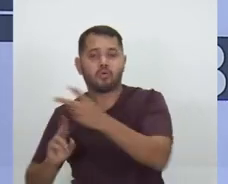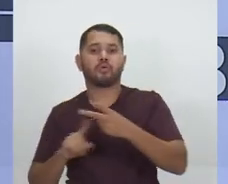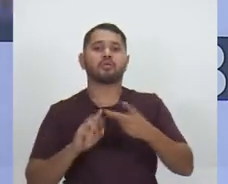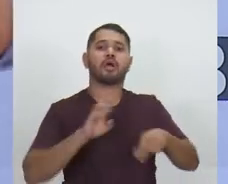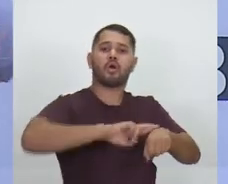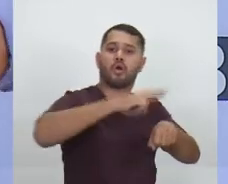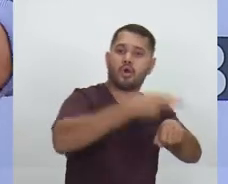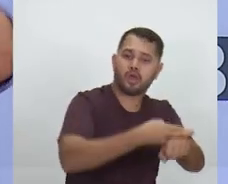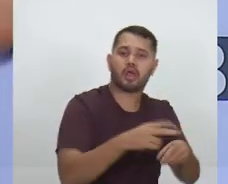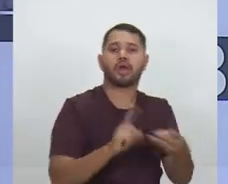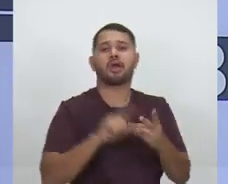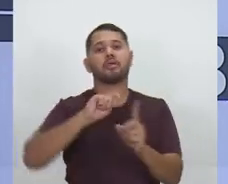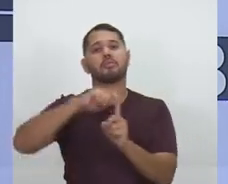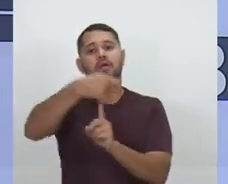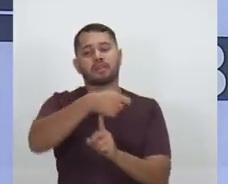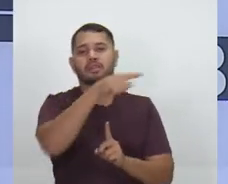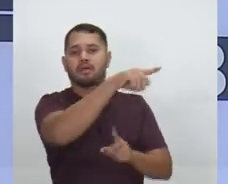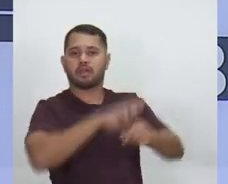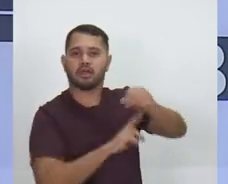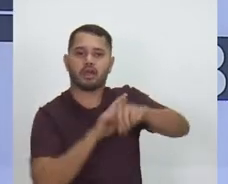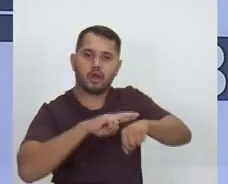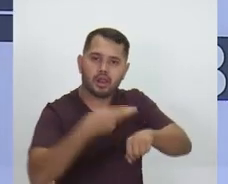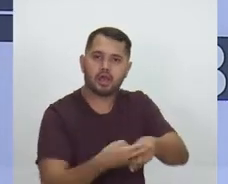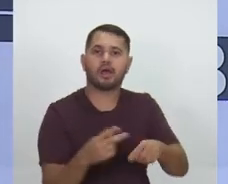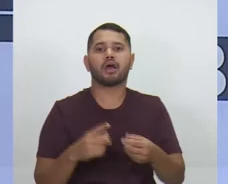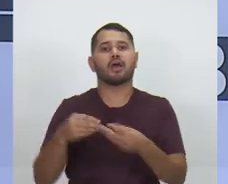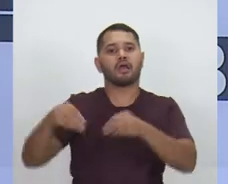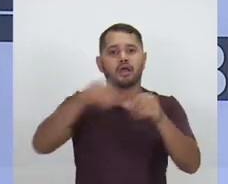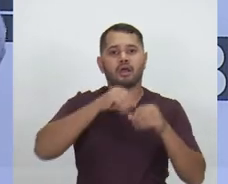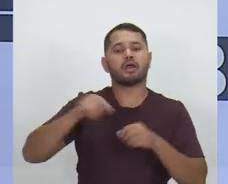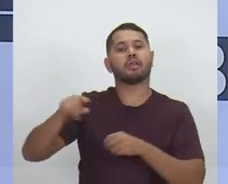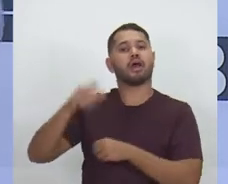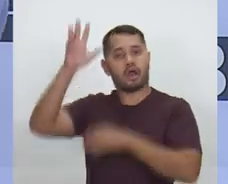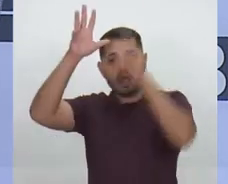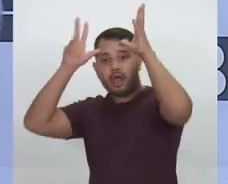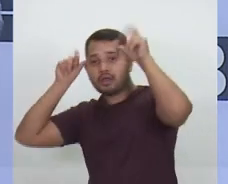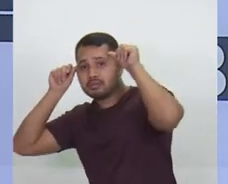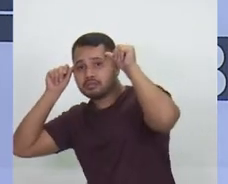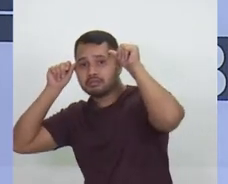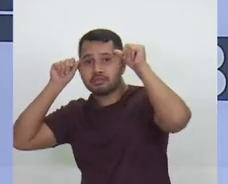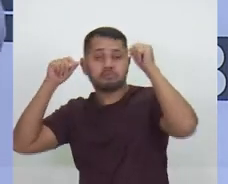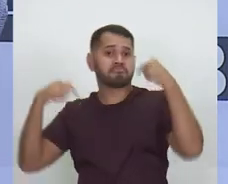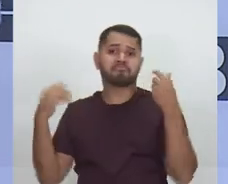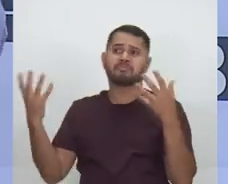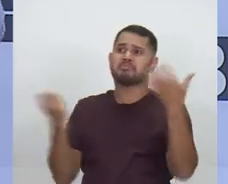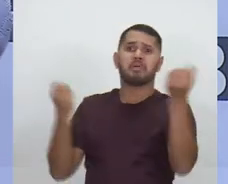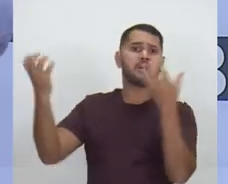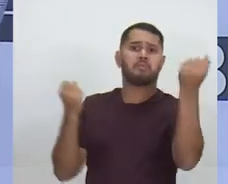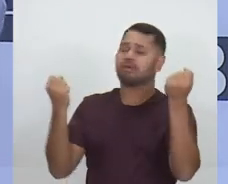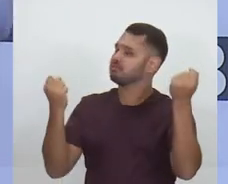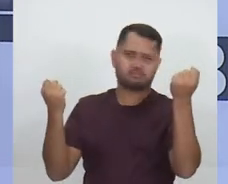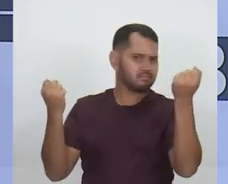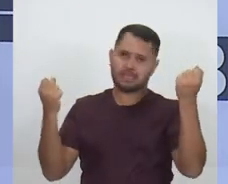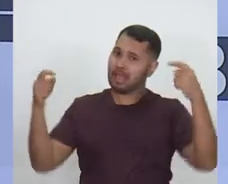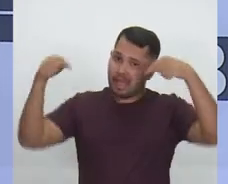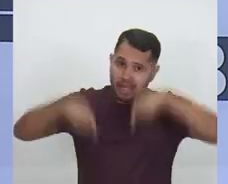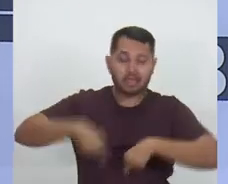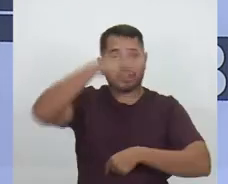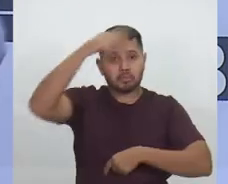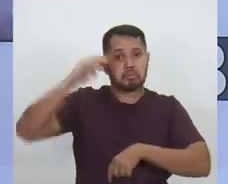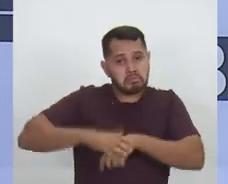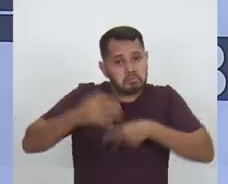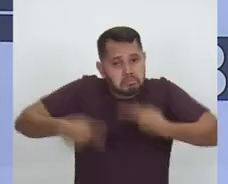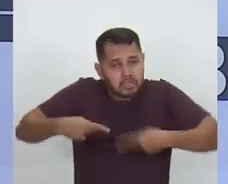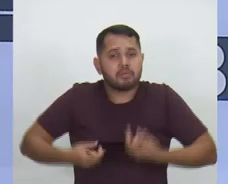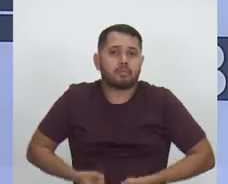roraima a banana que vem de roraima a farinha branca que vem de cruzeiro do sul o amazonas na minha administração vai ser o estado produtor de